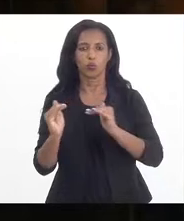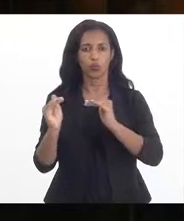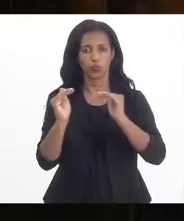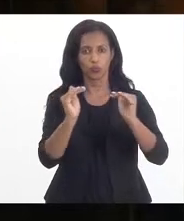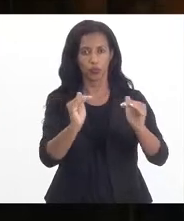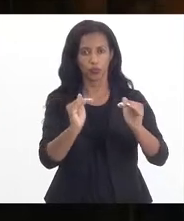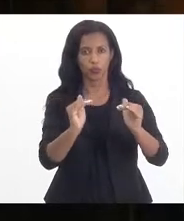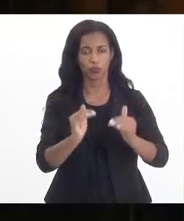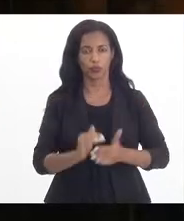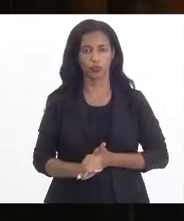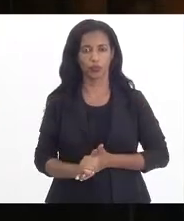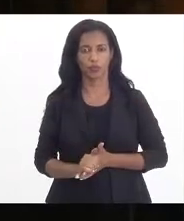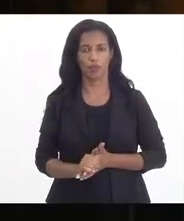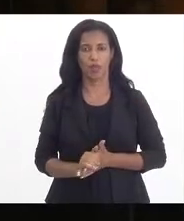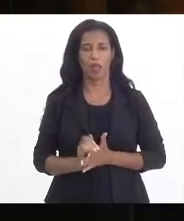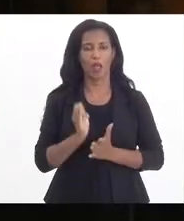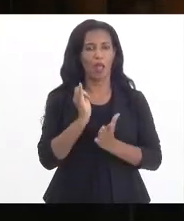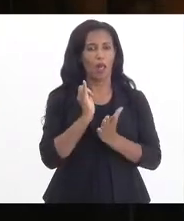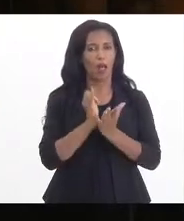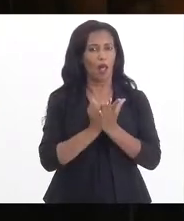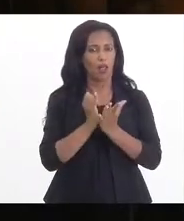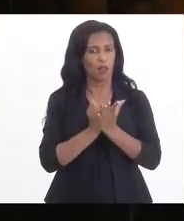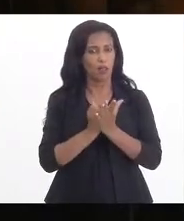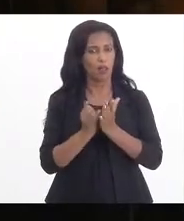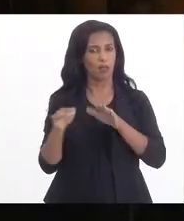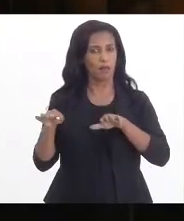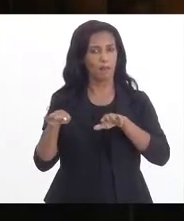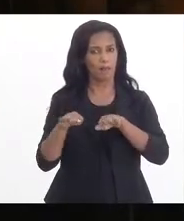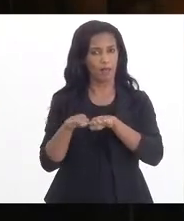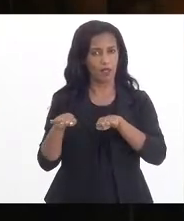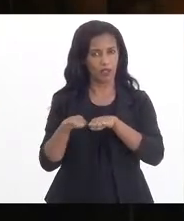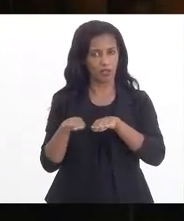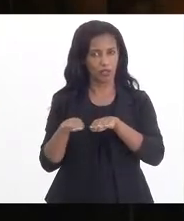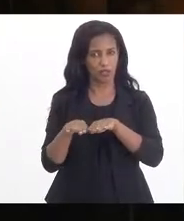superiores à alíquota média